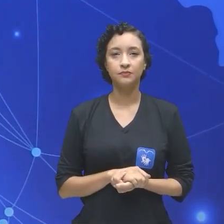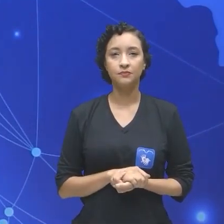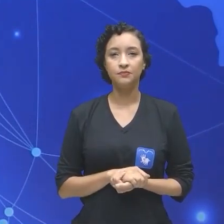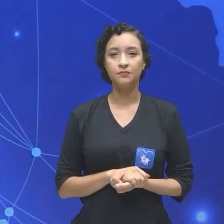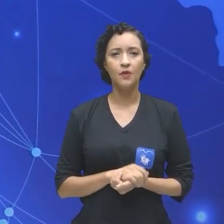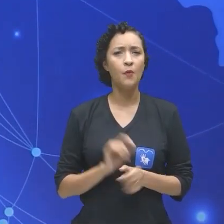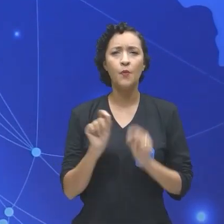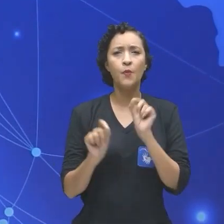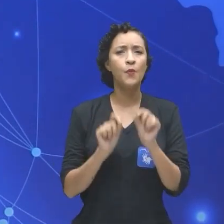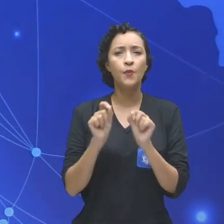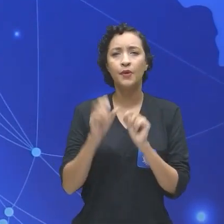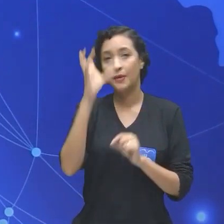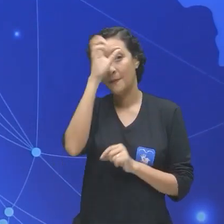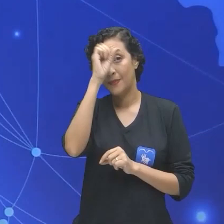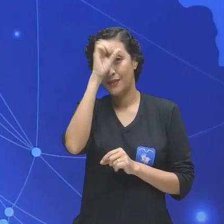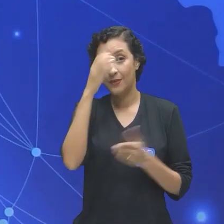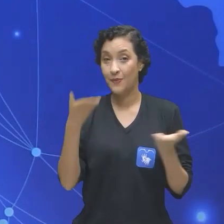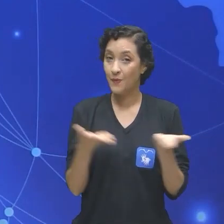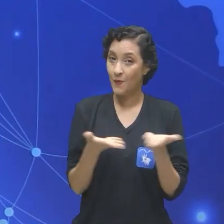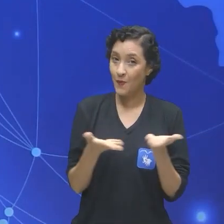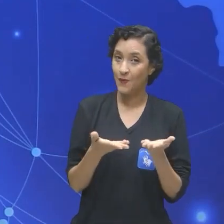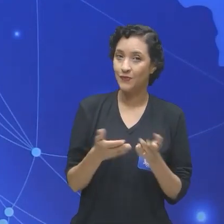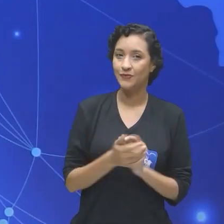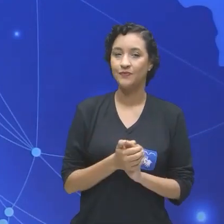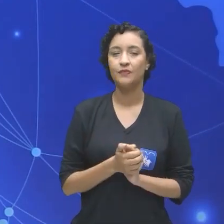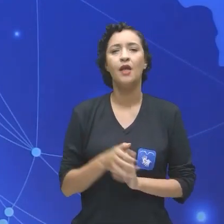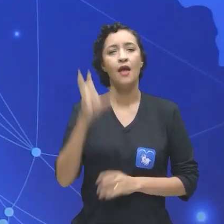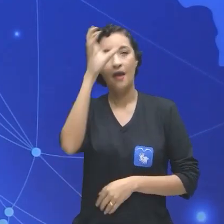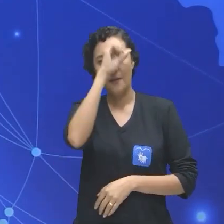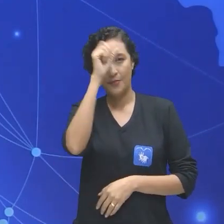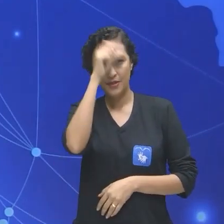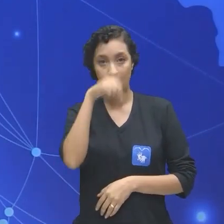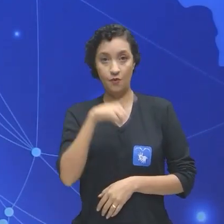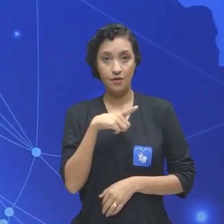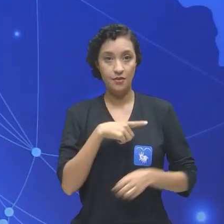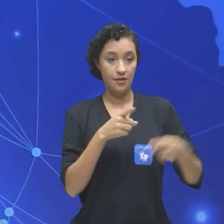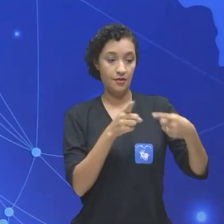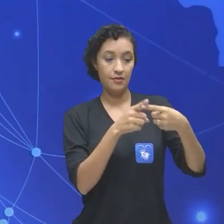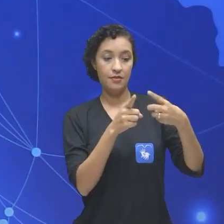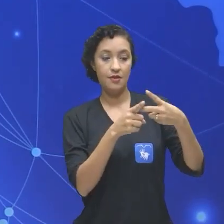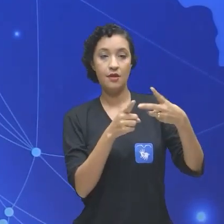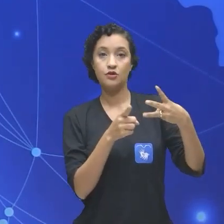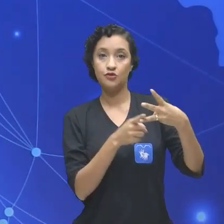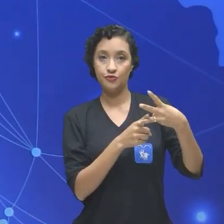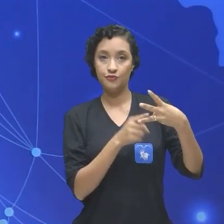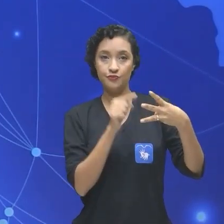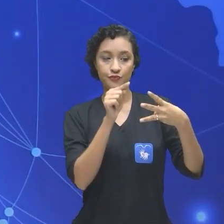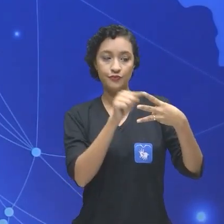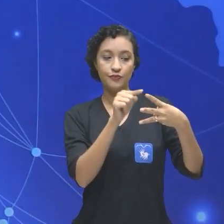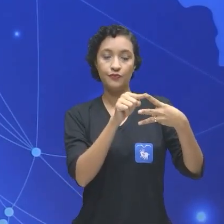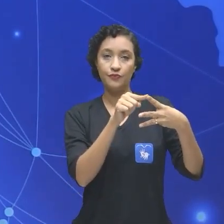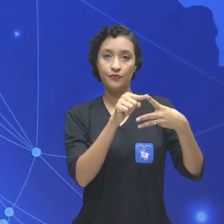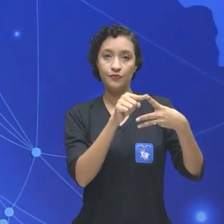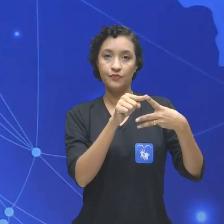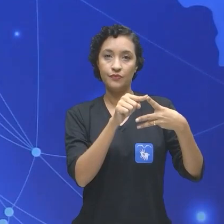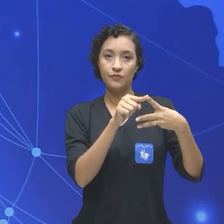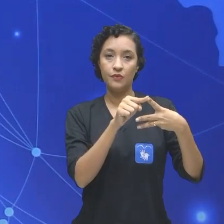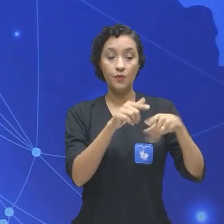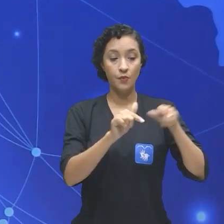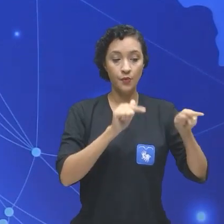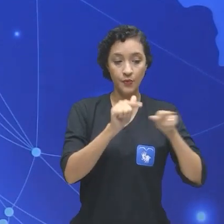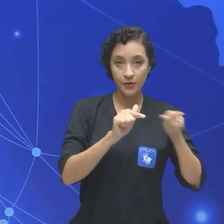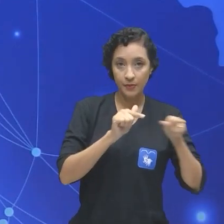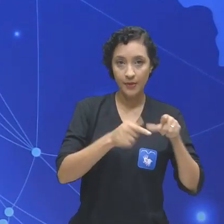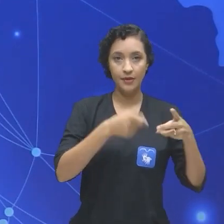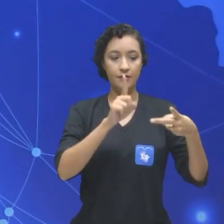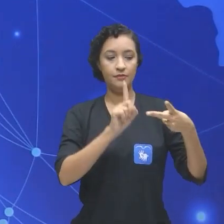tudo que nós aprendemos. Primeiro, nós aprendemos que existem 3 tipos de recursos, não é? Nós temos o recurso do trabalho, nós